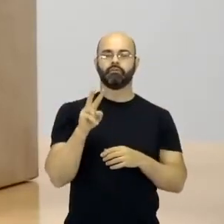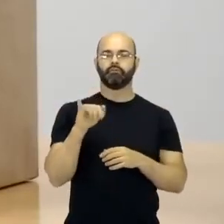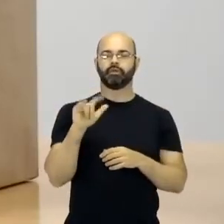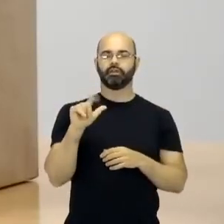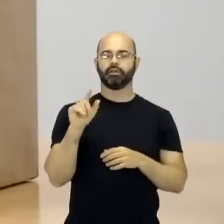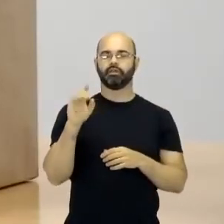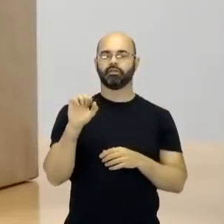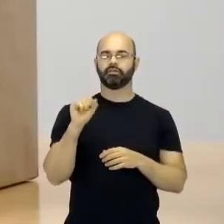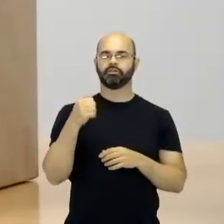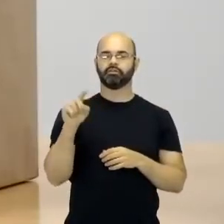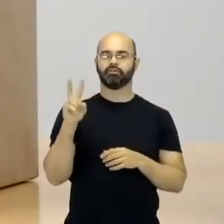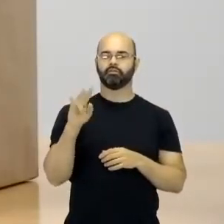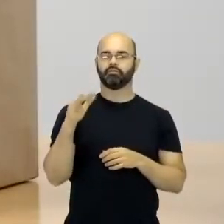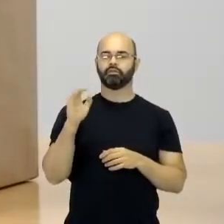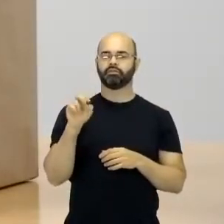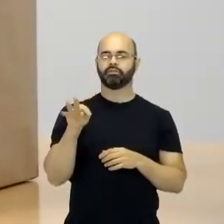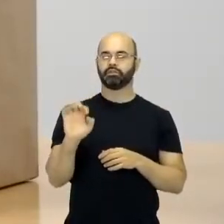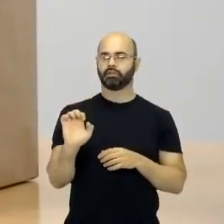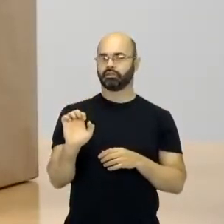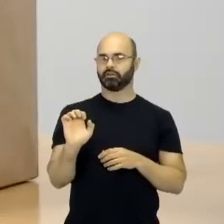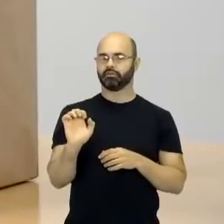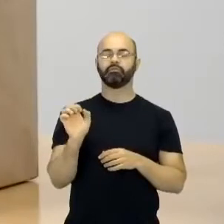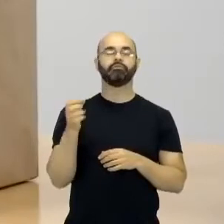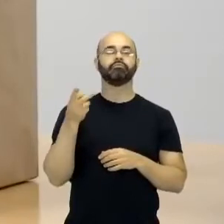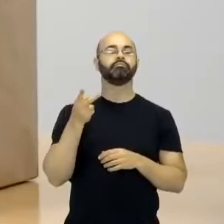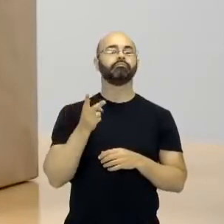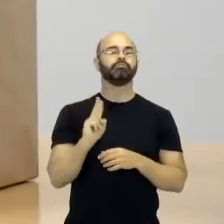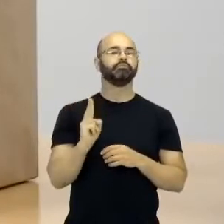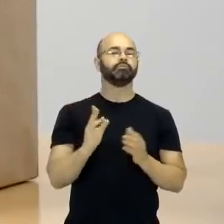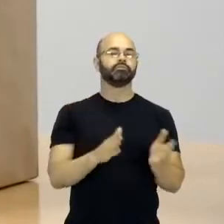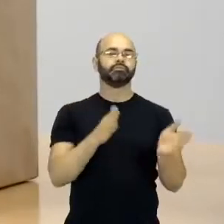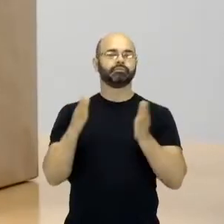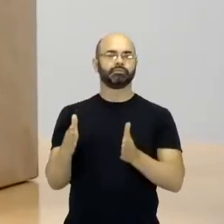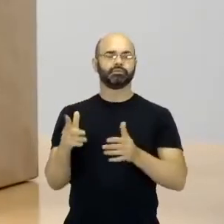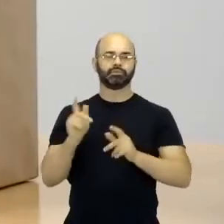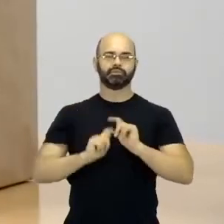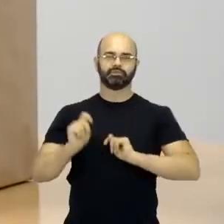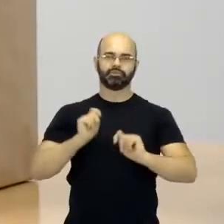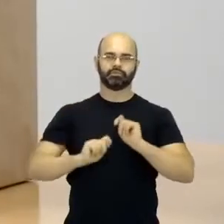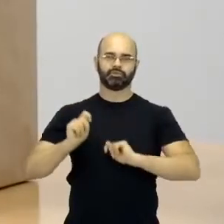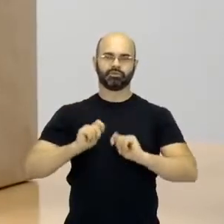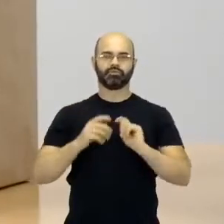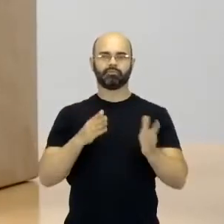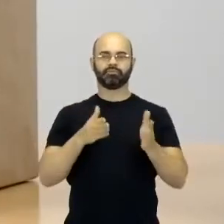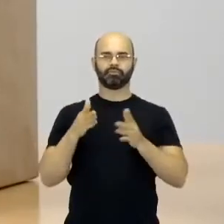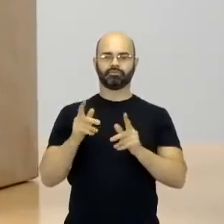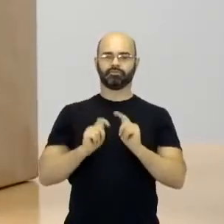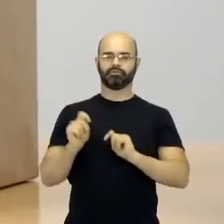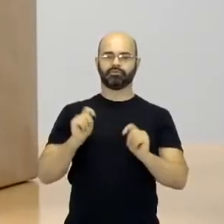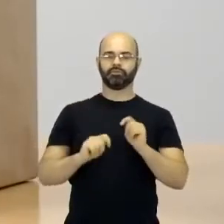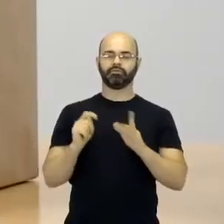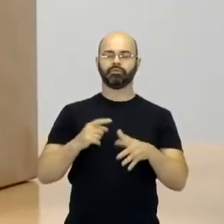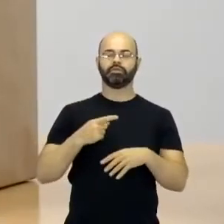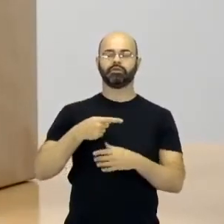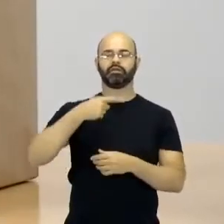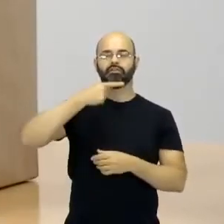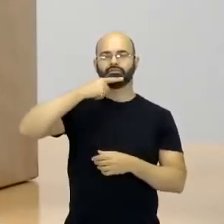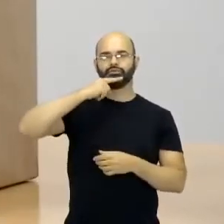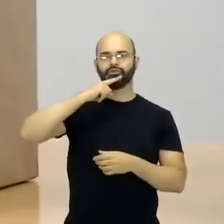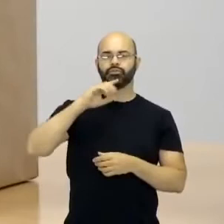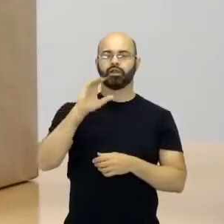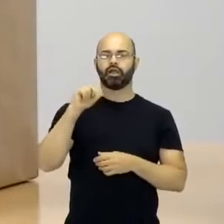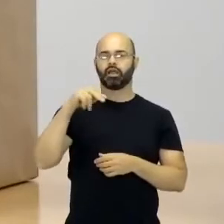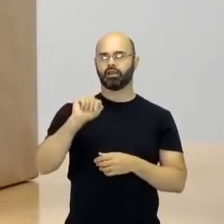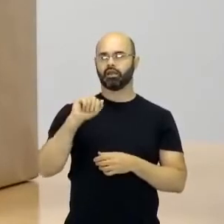Vicente e ali ele começa o nosso segundo ciclo econômico, né? Que é a cana-de-açúcar. O primeiro